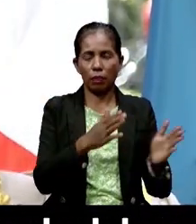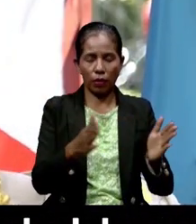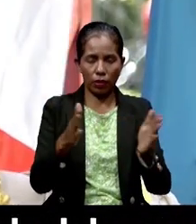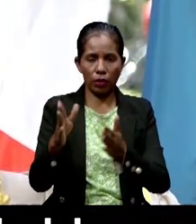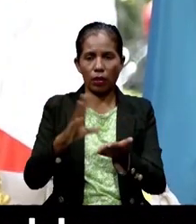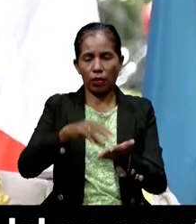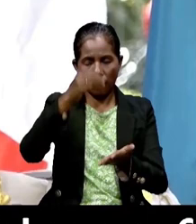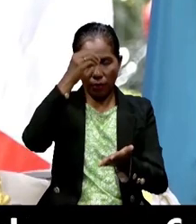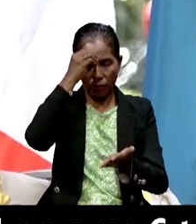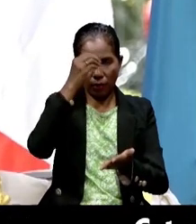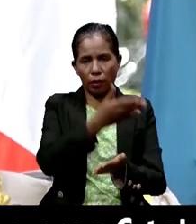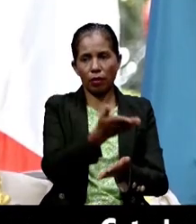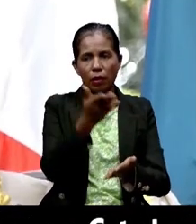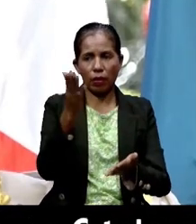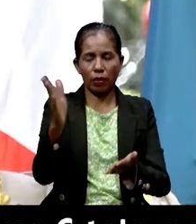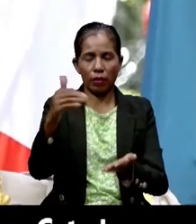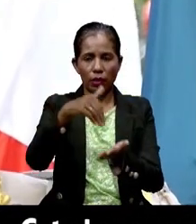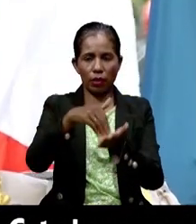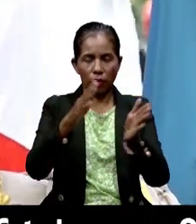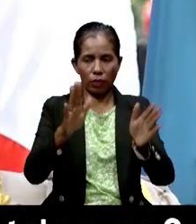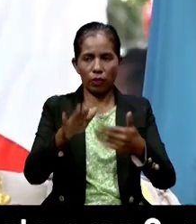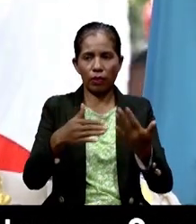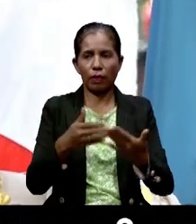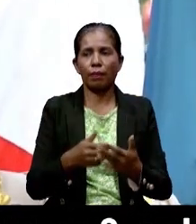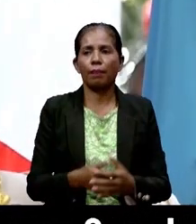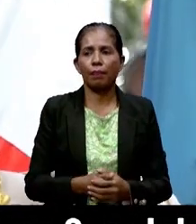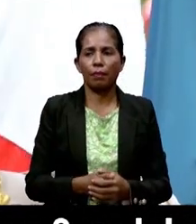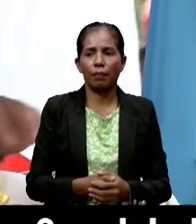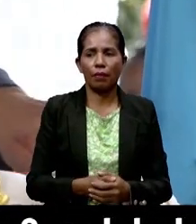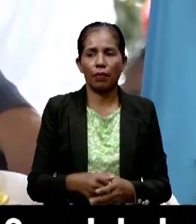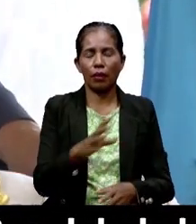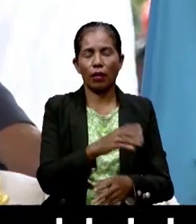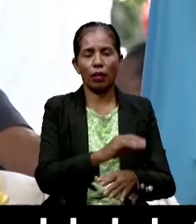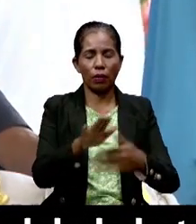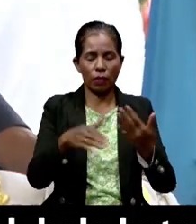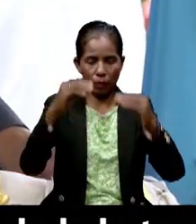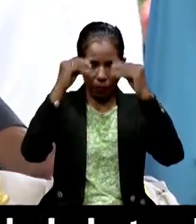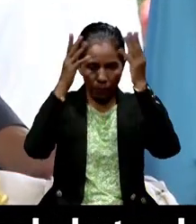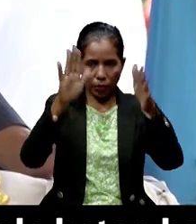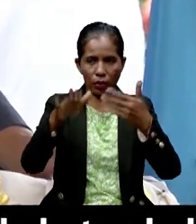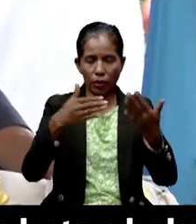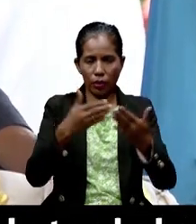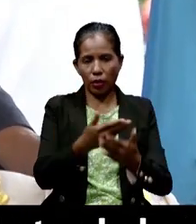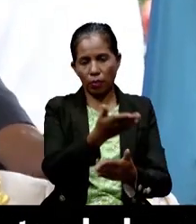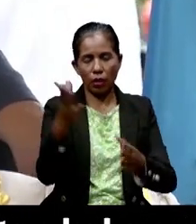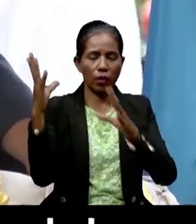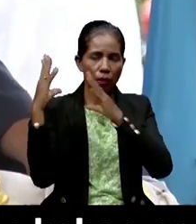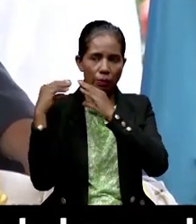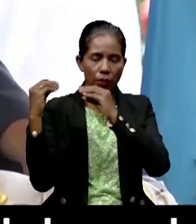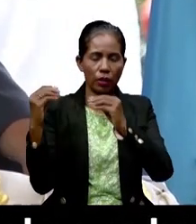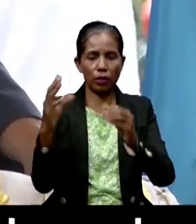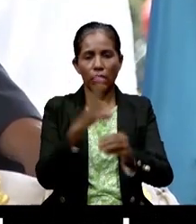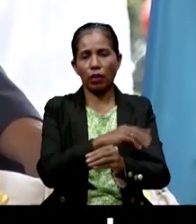aprendizagem dos vossos estudantes. Ainda aos formadores, vossa experiência e dedicação